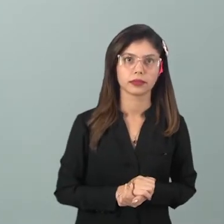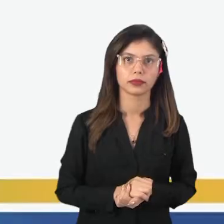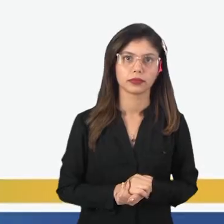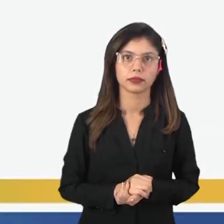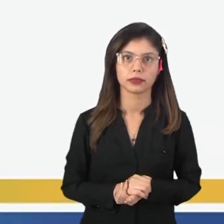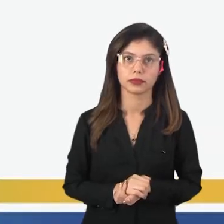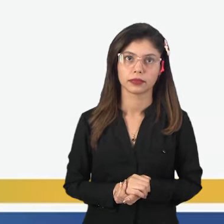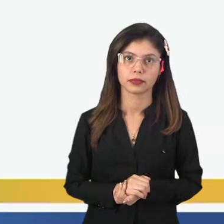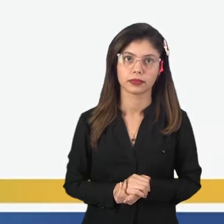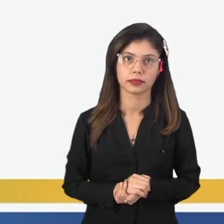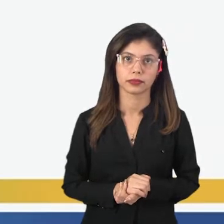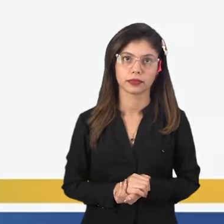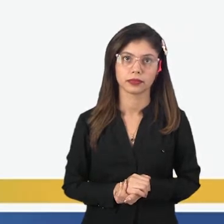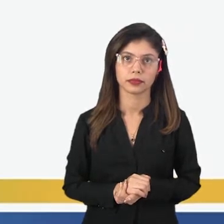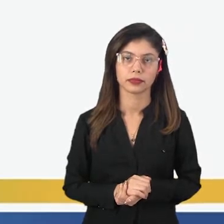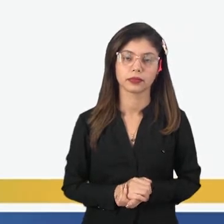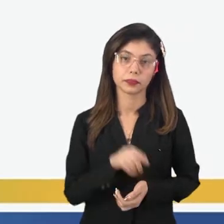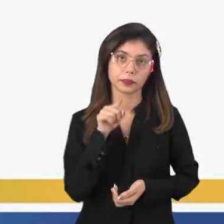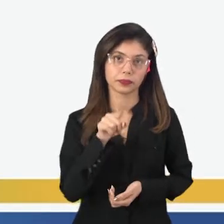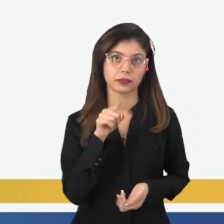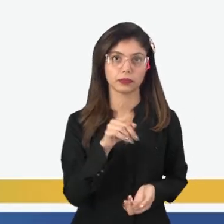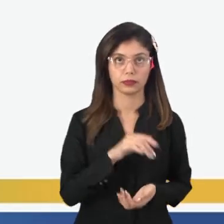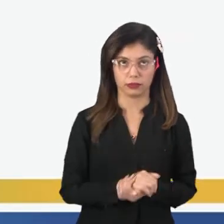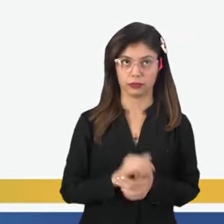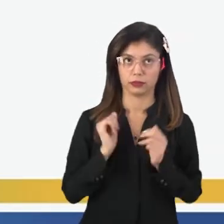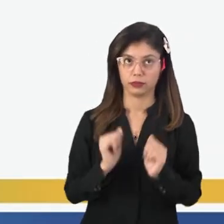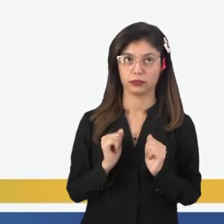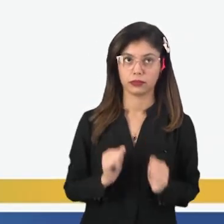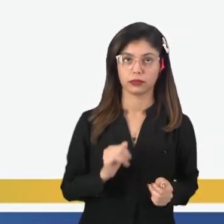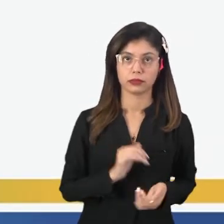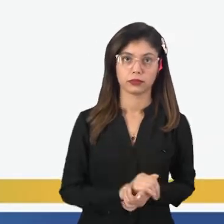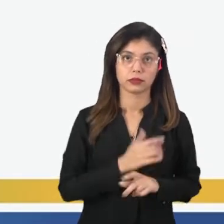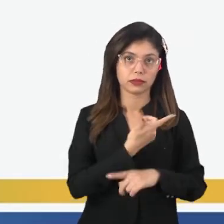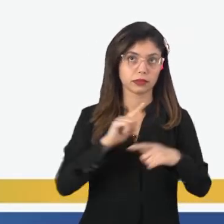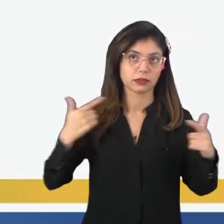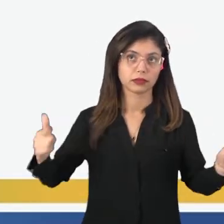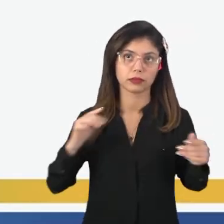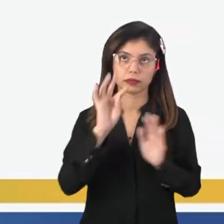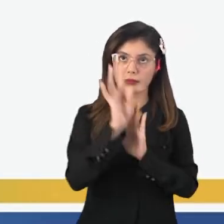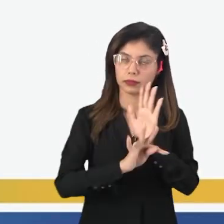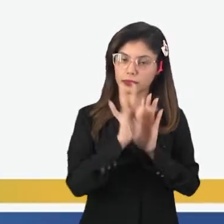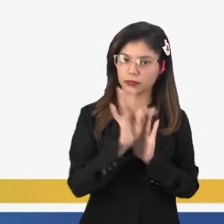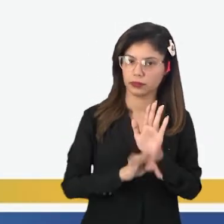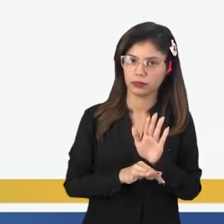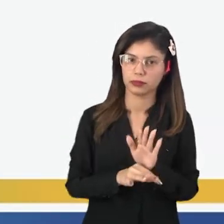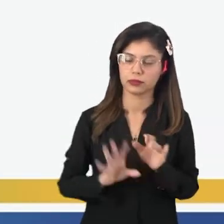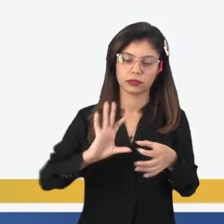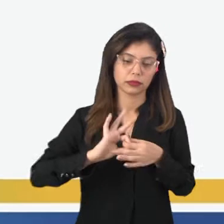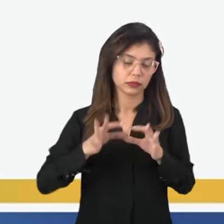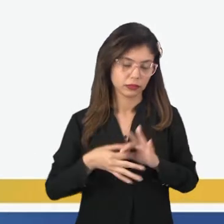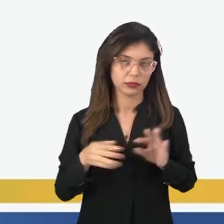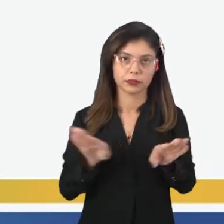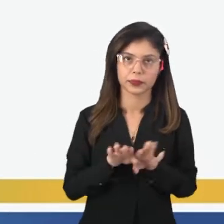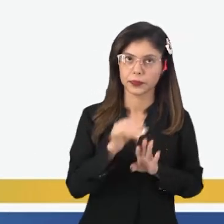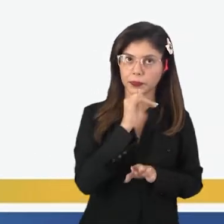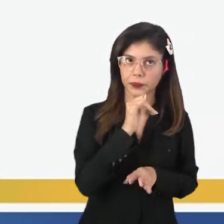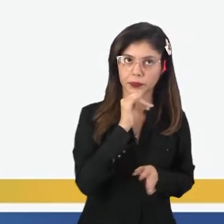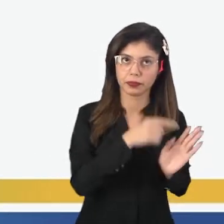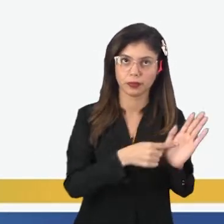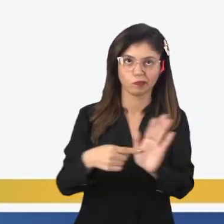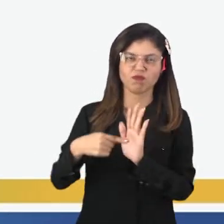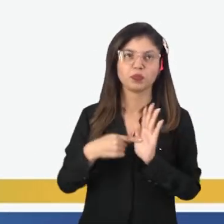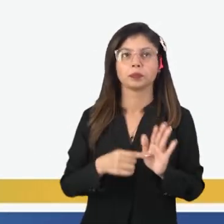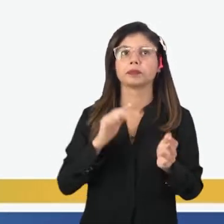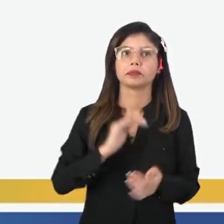Acompanhem. Esse fenômeno pode acontecer nos mais diversos textos e contextos. Olha o exemplo que eu disse que ia mostrar